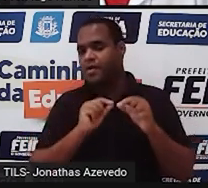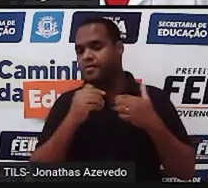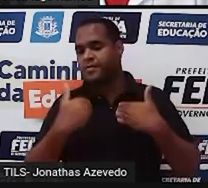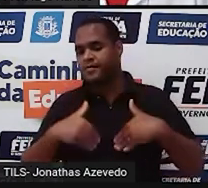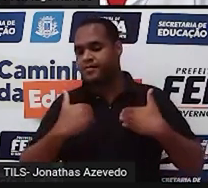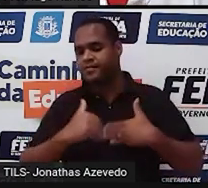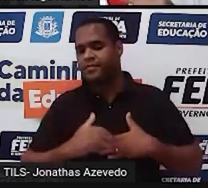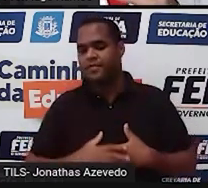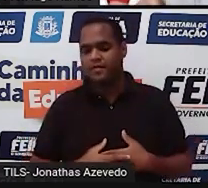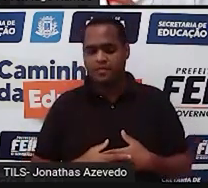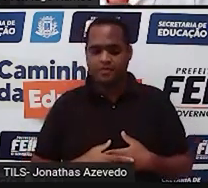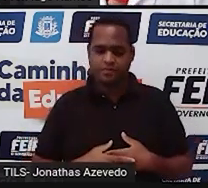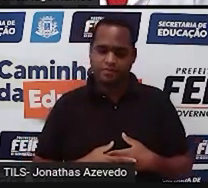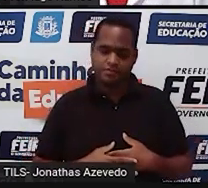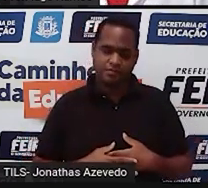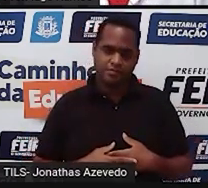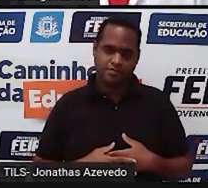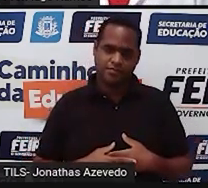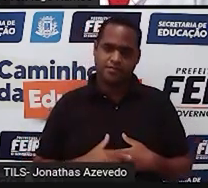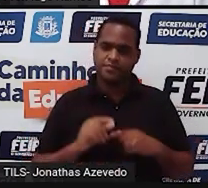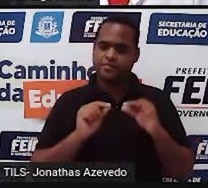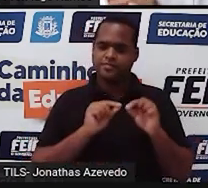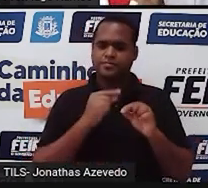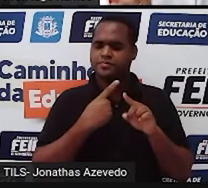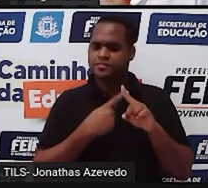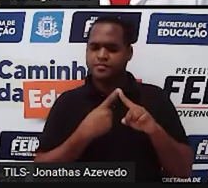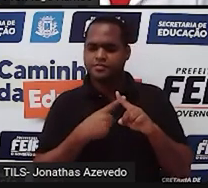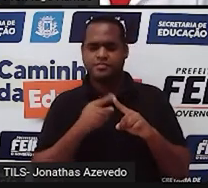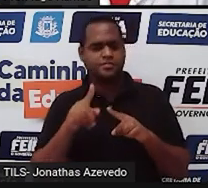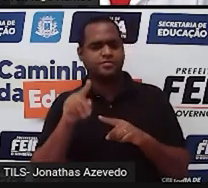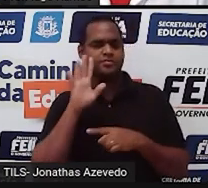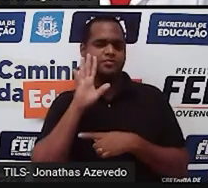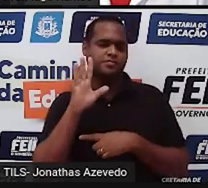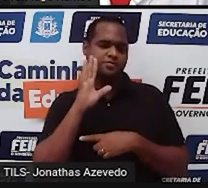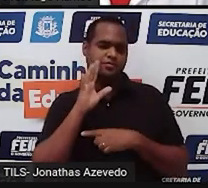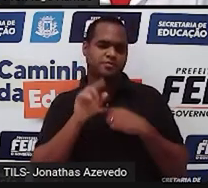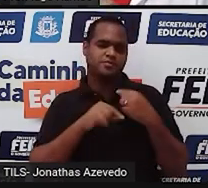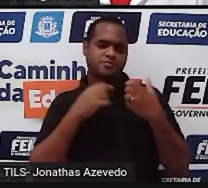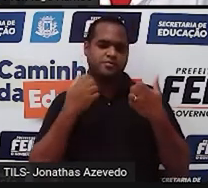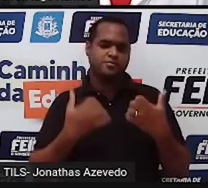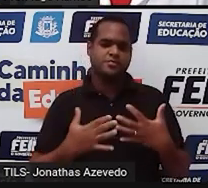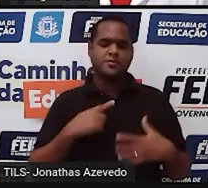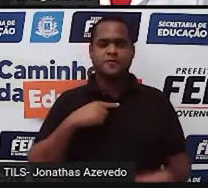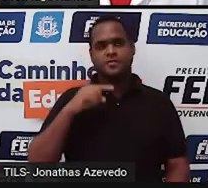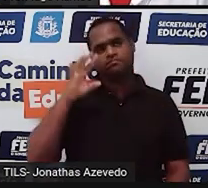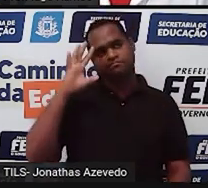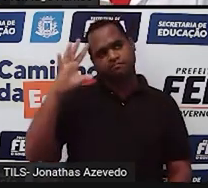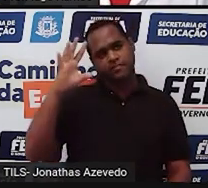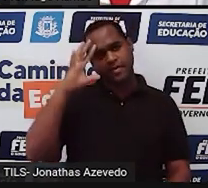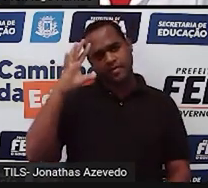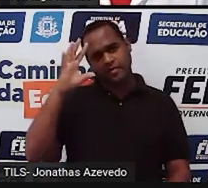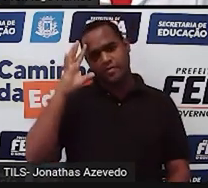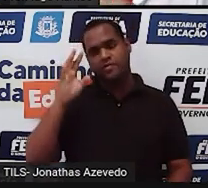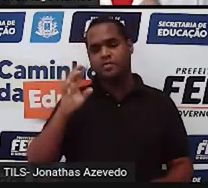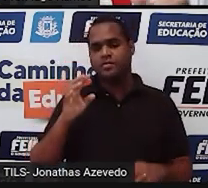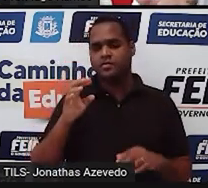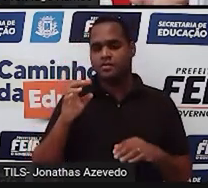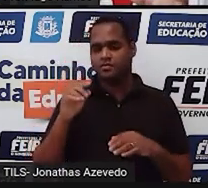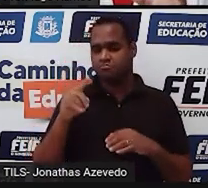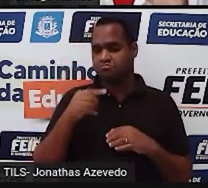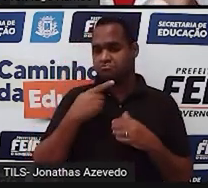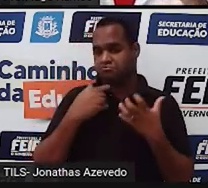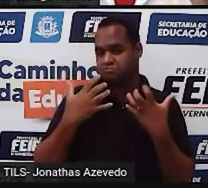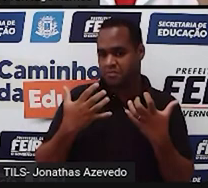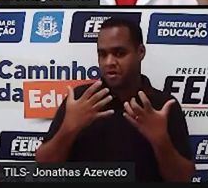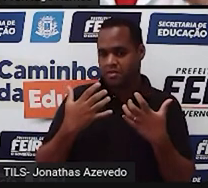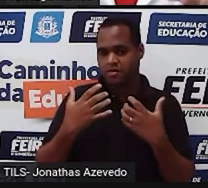né porque isso porque quando você pensa né quando você vai pensar no que você queria